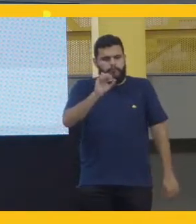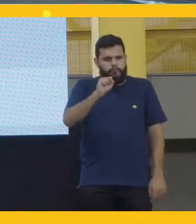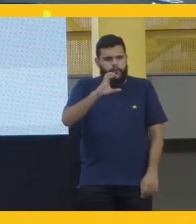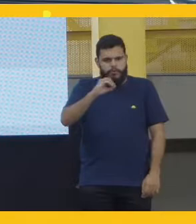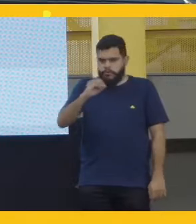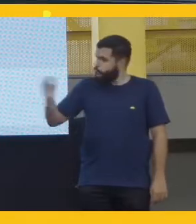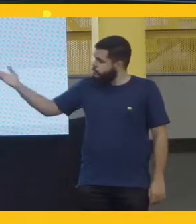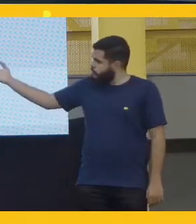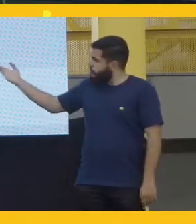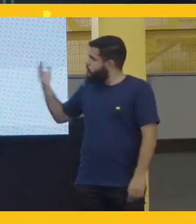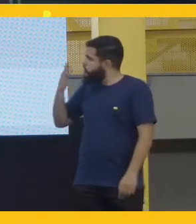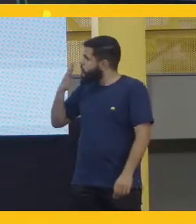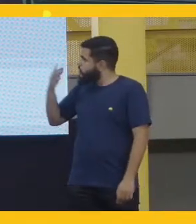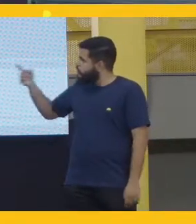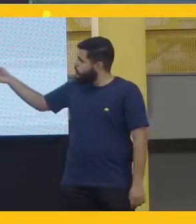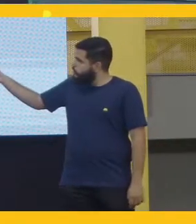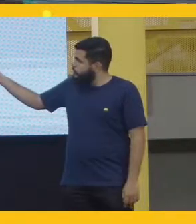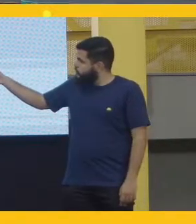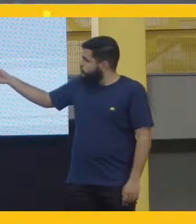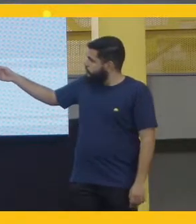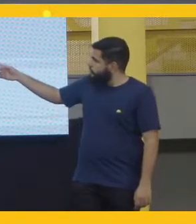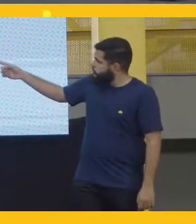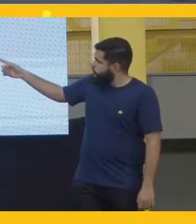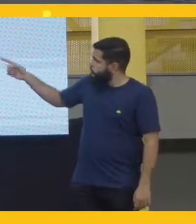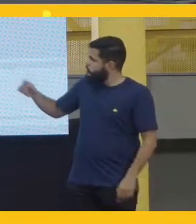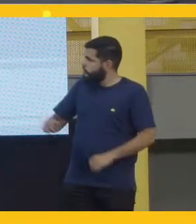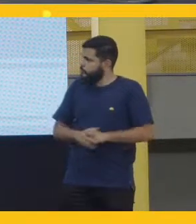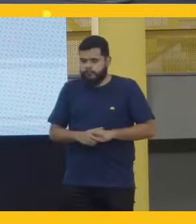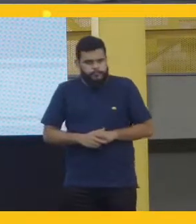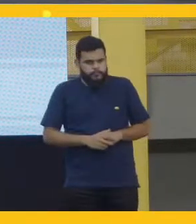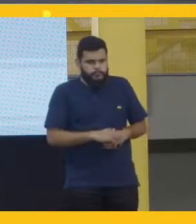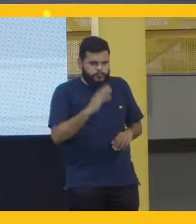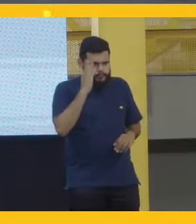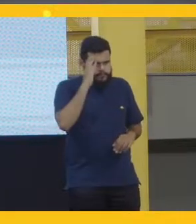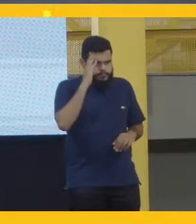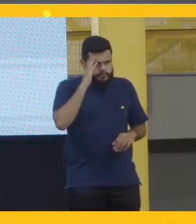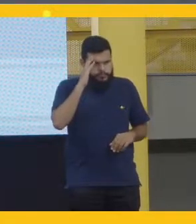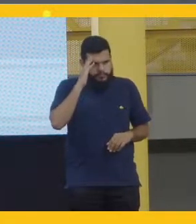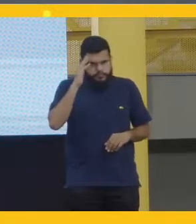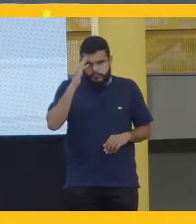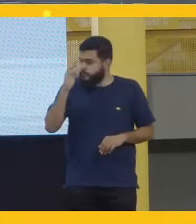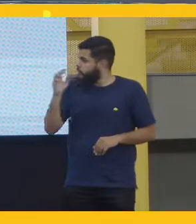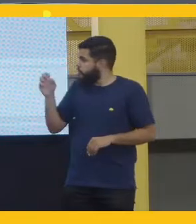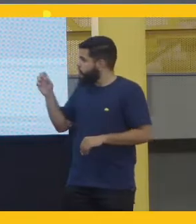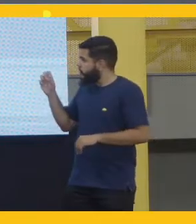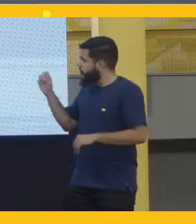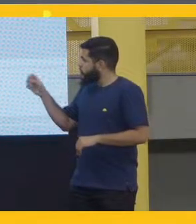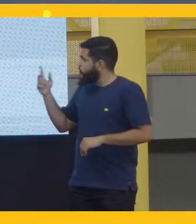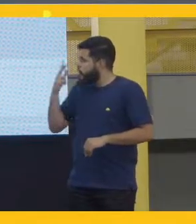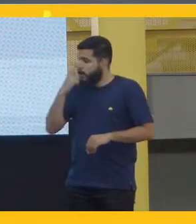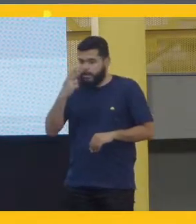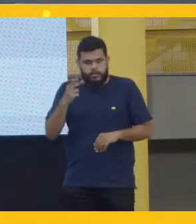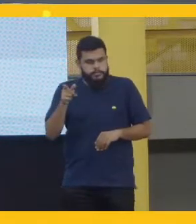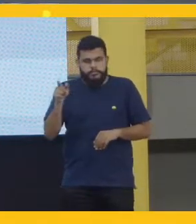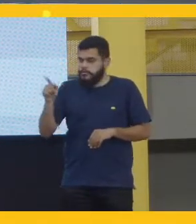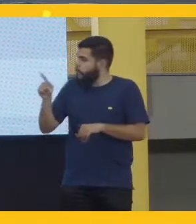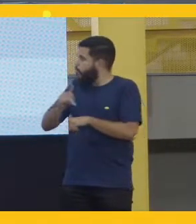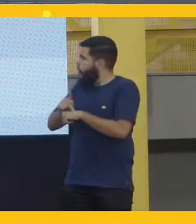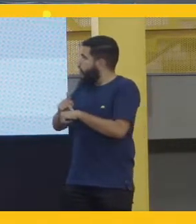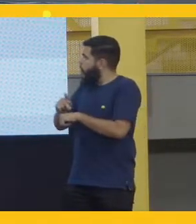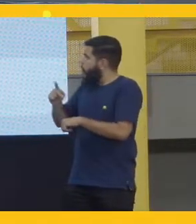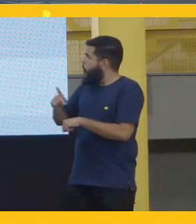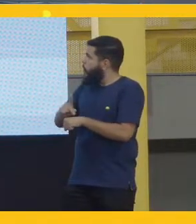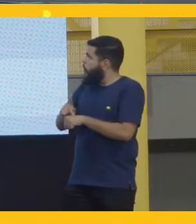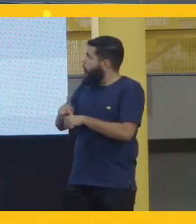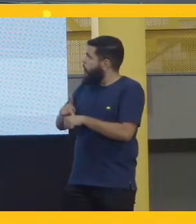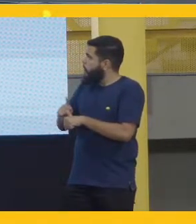Quando o preto não é fosco, é quando ele deixa refletir um pouco de luz. É o chamado preto brilhoso. Ele reflete